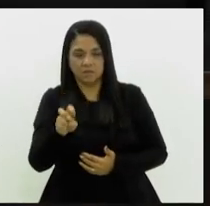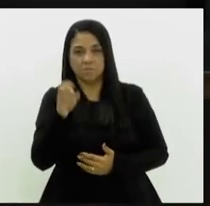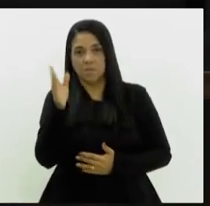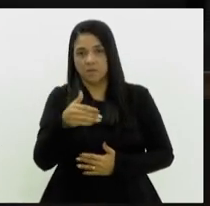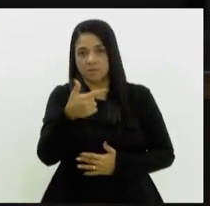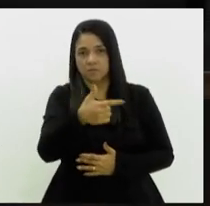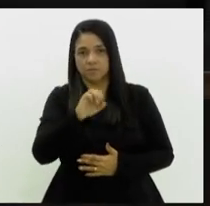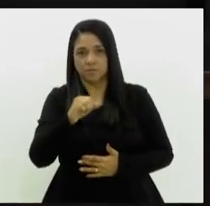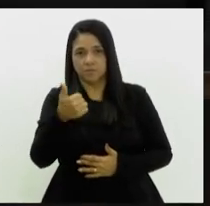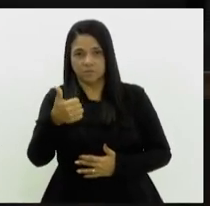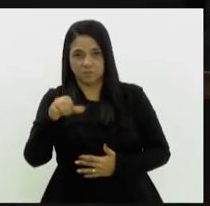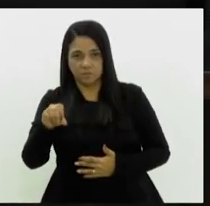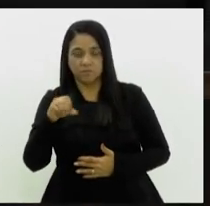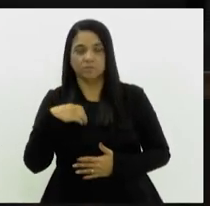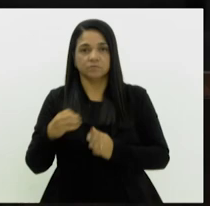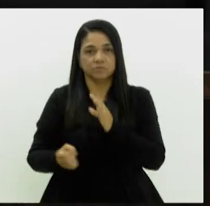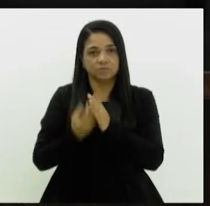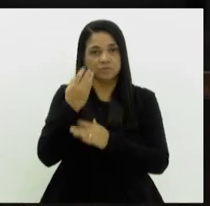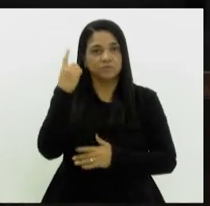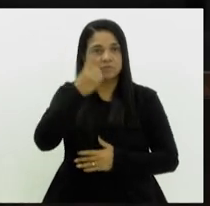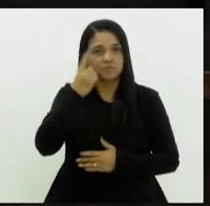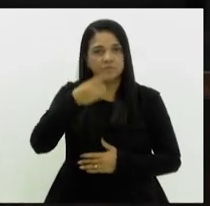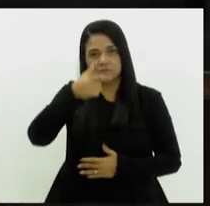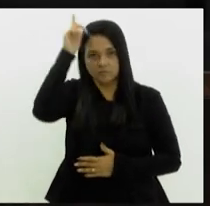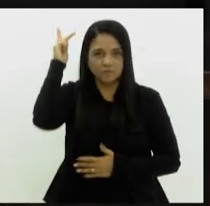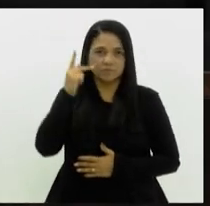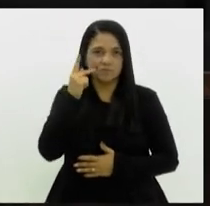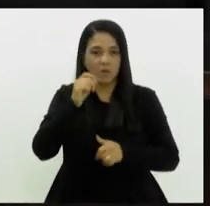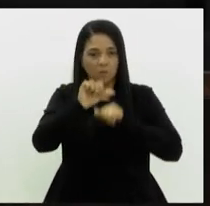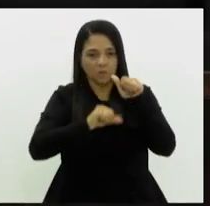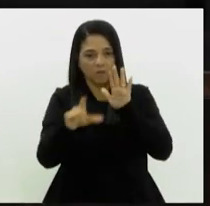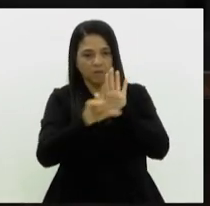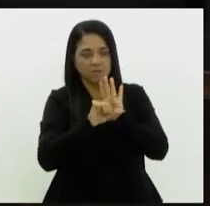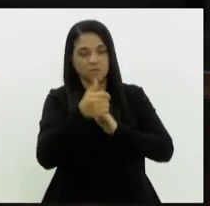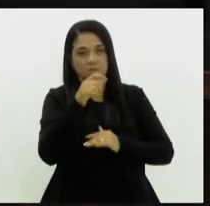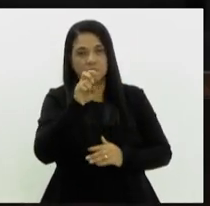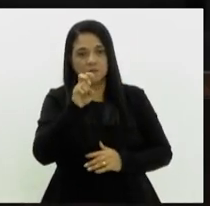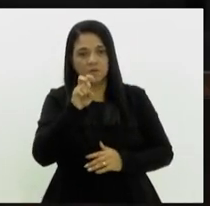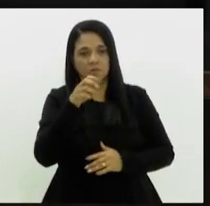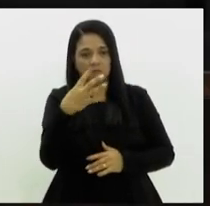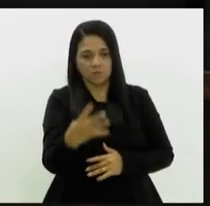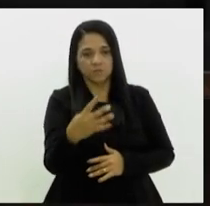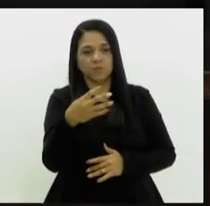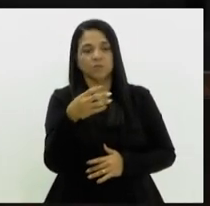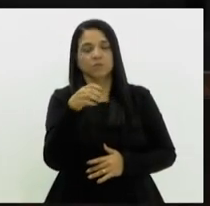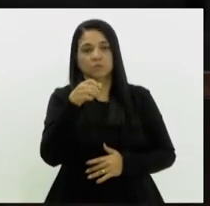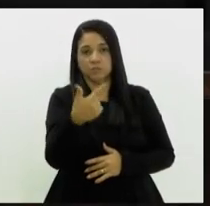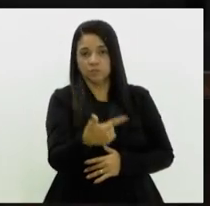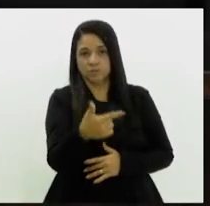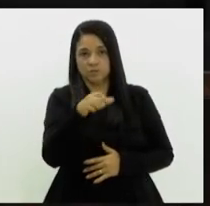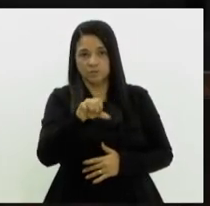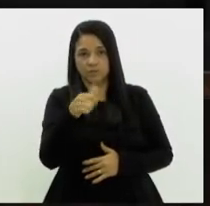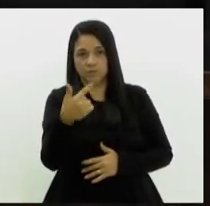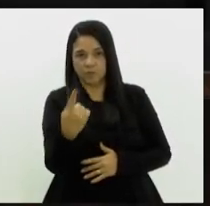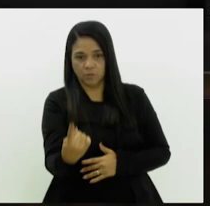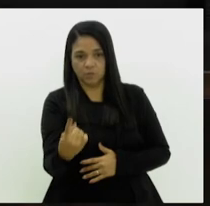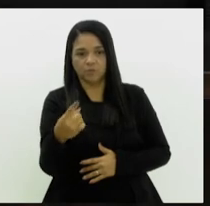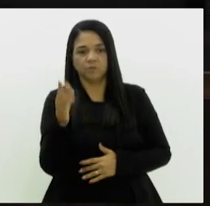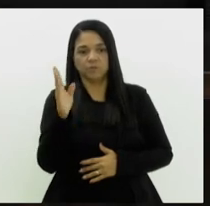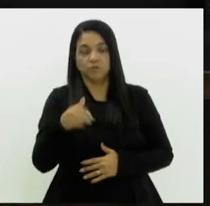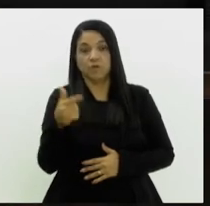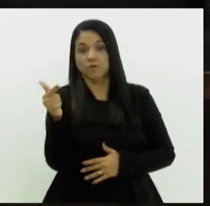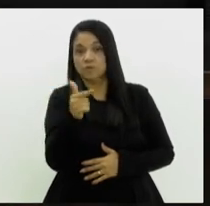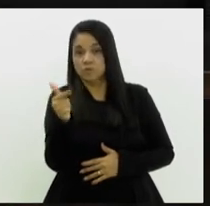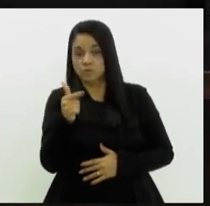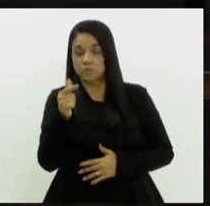1615/2019, de autoria do deputado Luiz Paulo, que altera a lei número 4.291, de 22 de março de